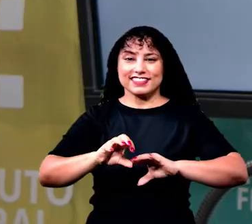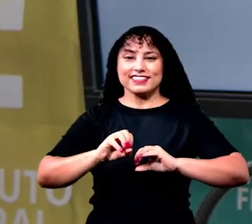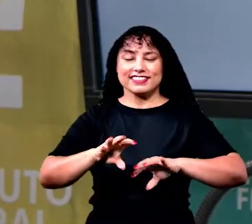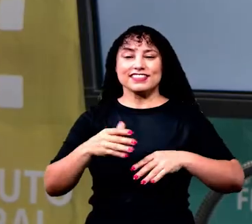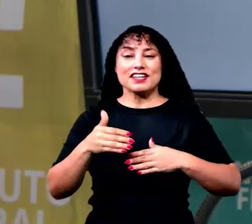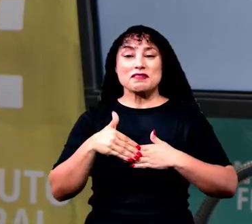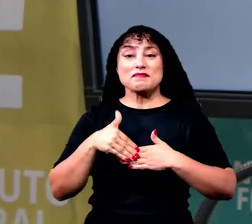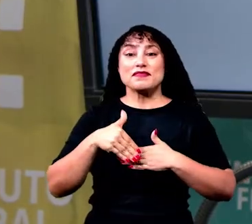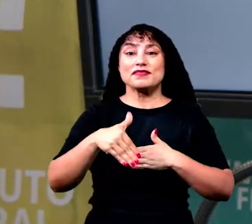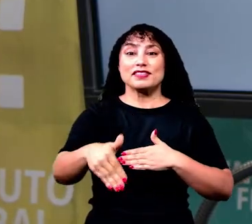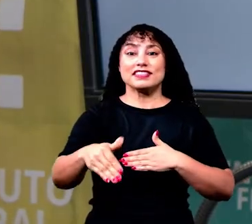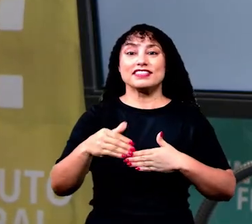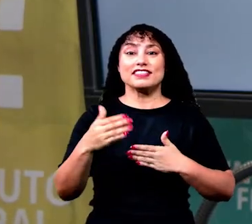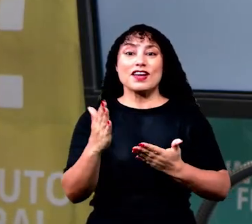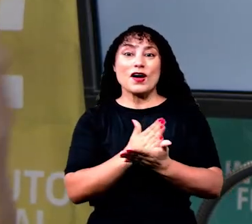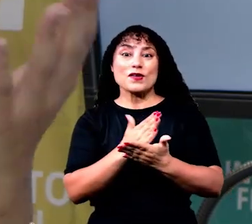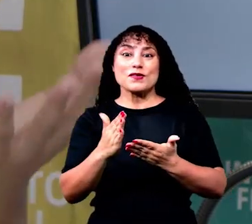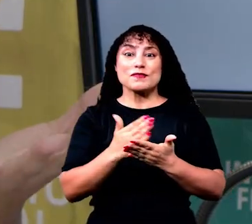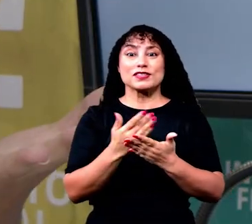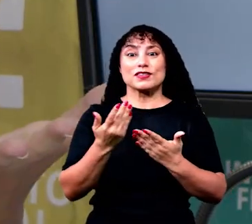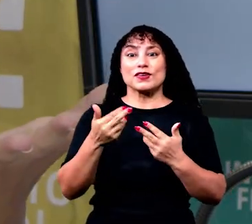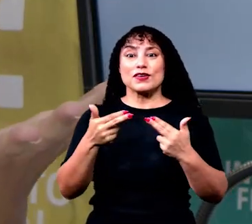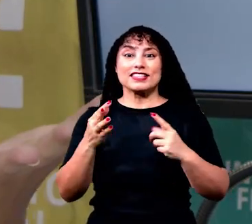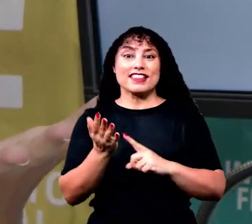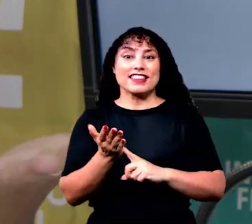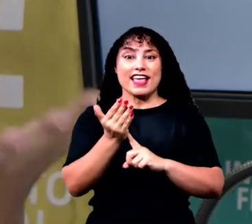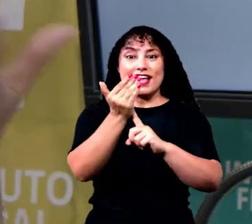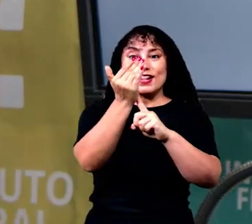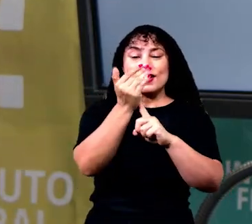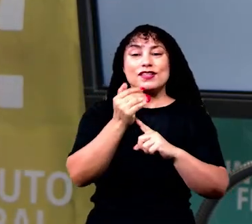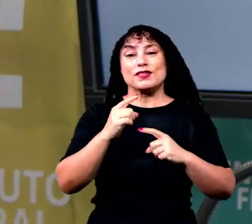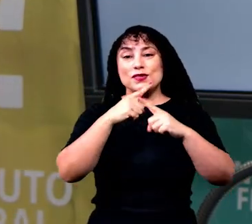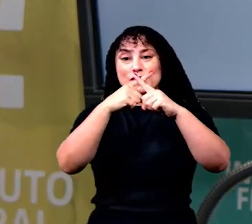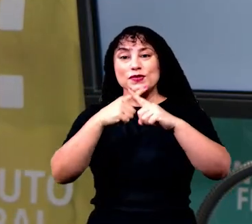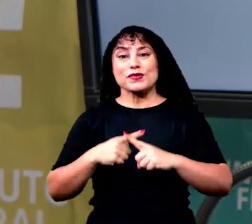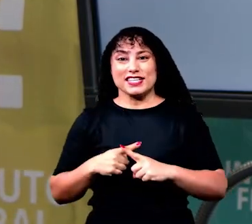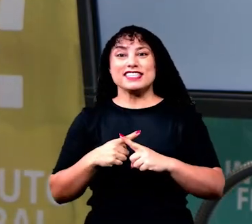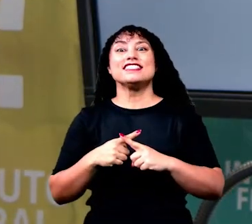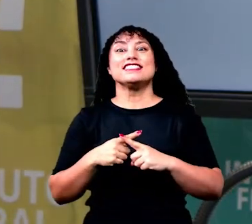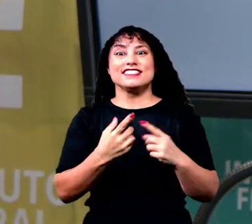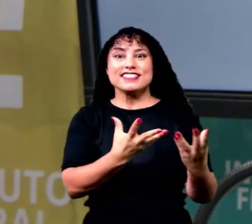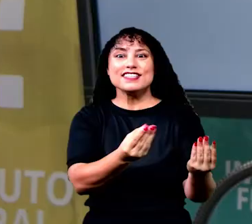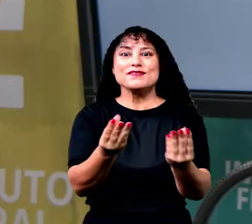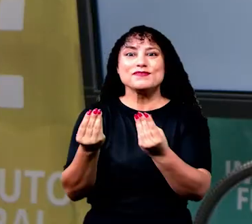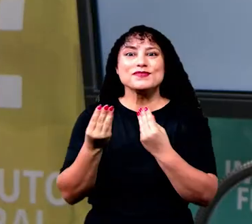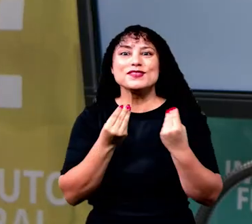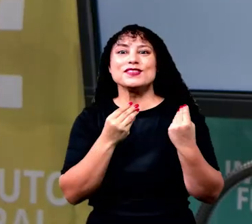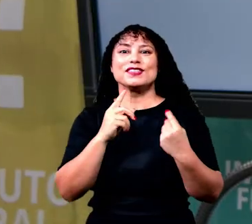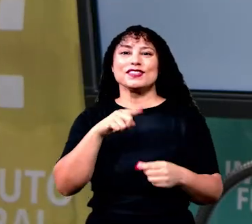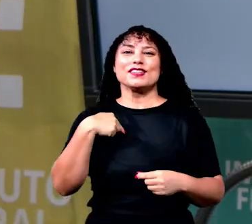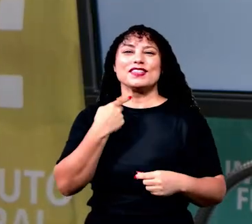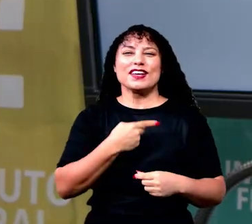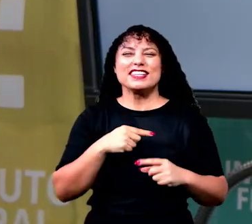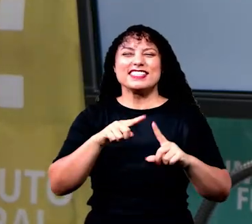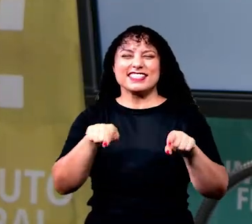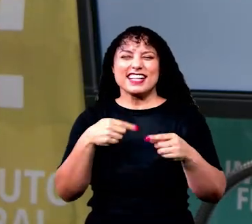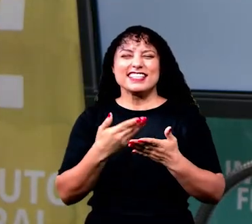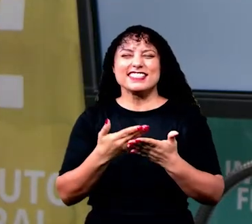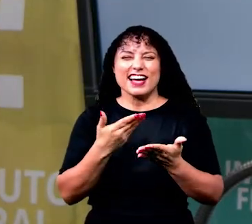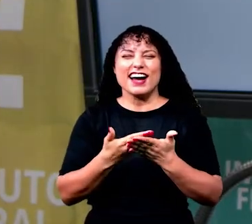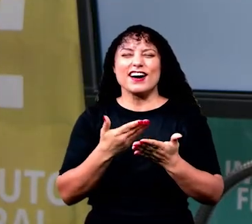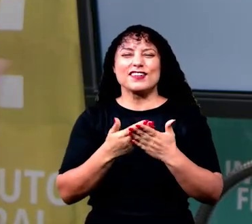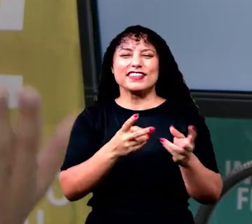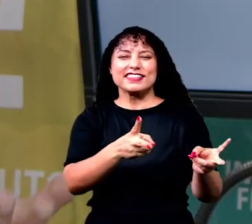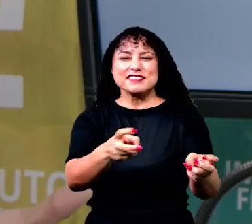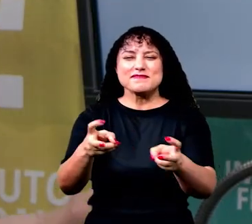ensino, através de algumas coisas tecnológicas, do Quizlet, tem muito, a gente faz muito isso em